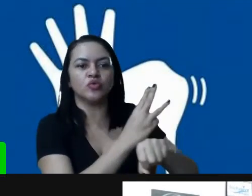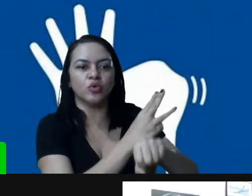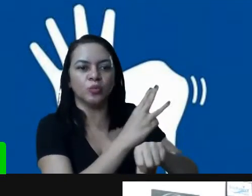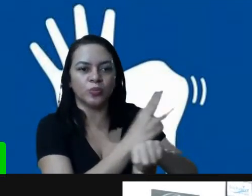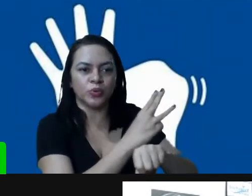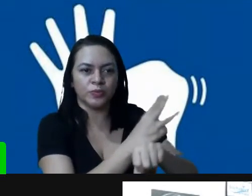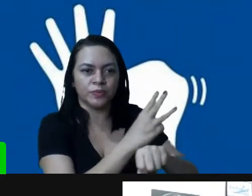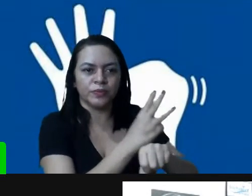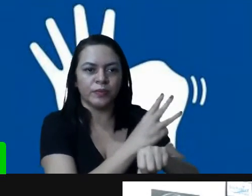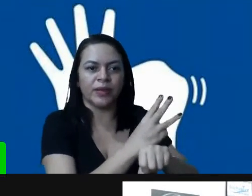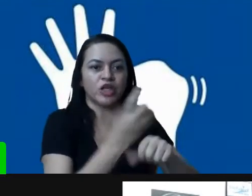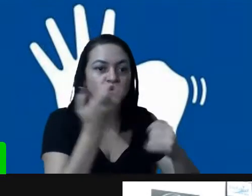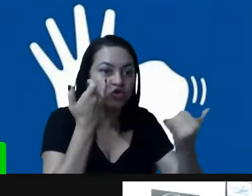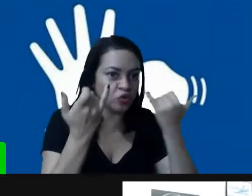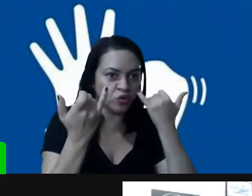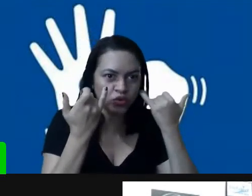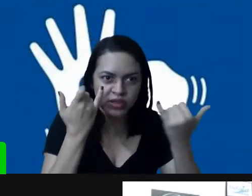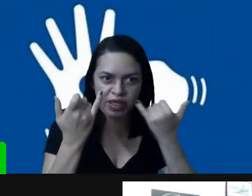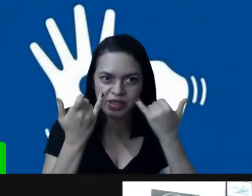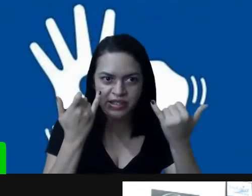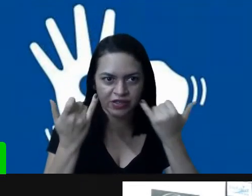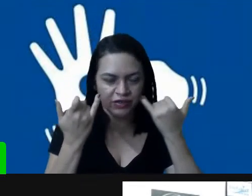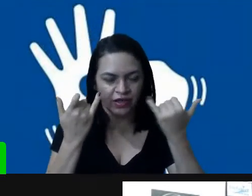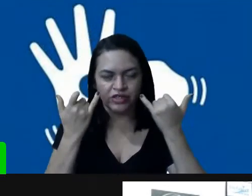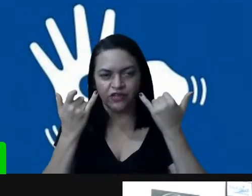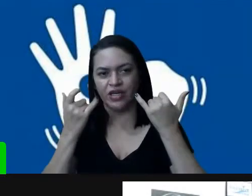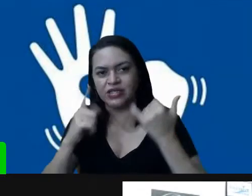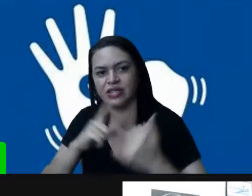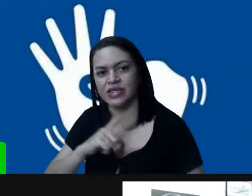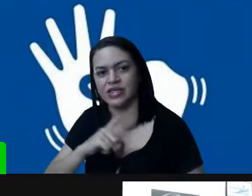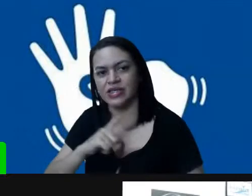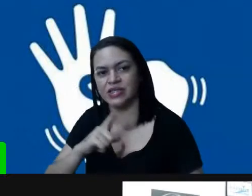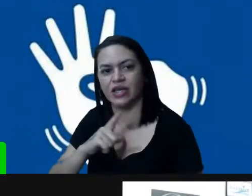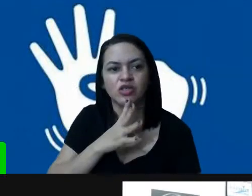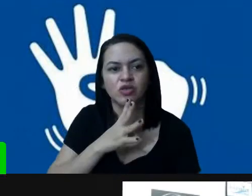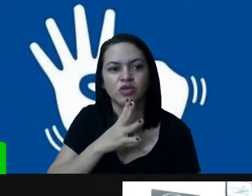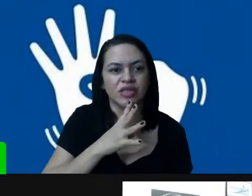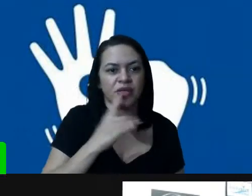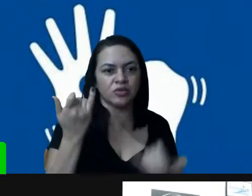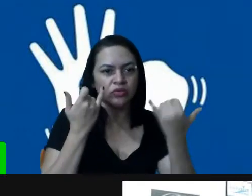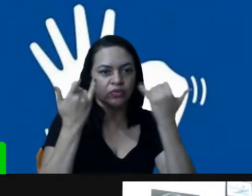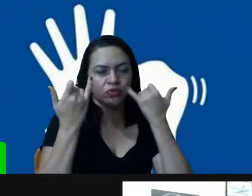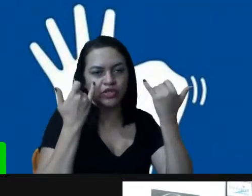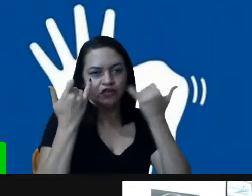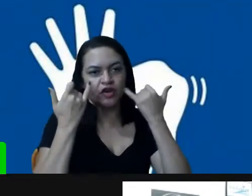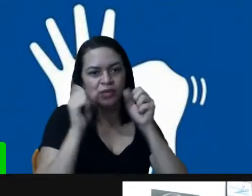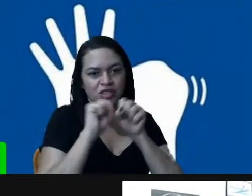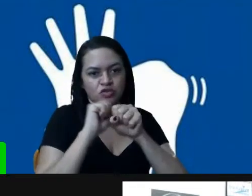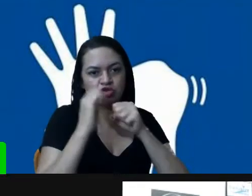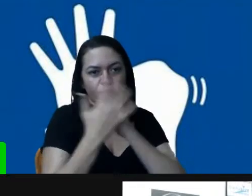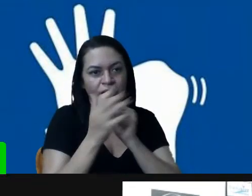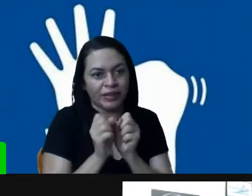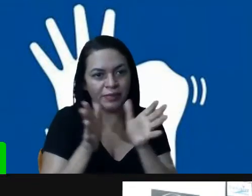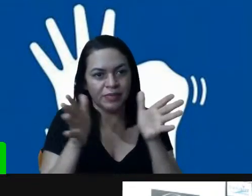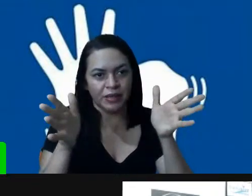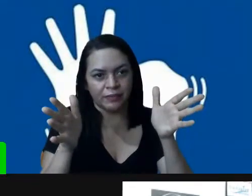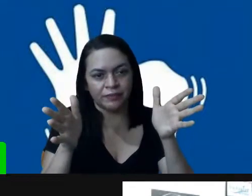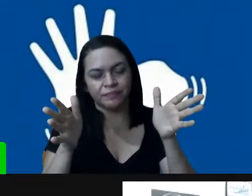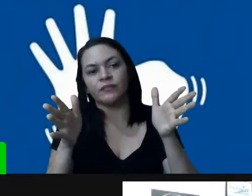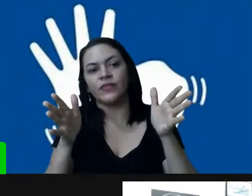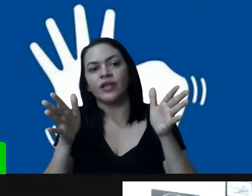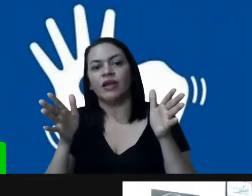dentro do grupo, para que todos tivessem esse conhecimento de informação sobre a